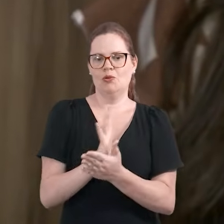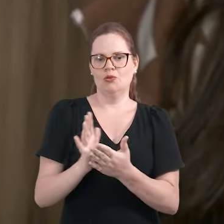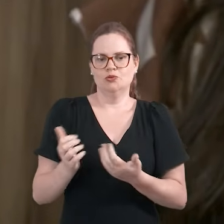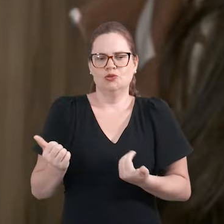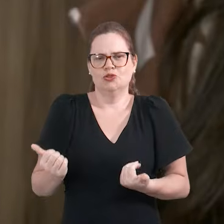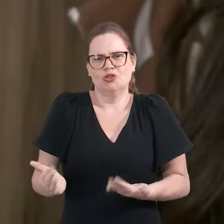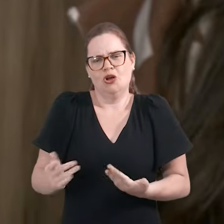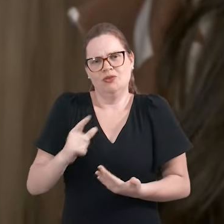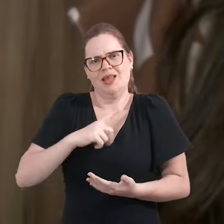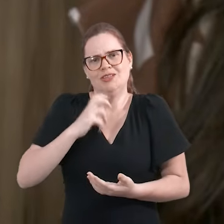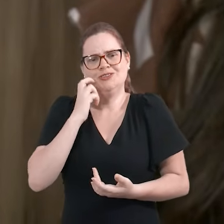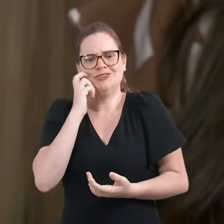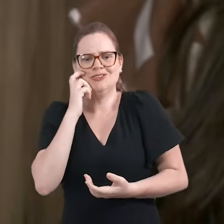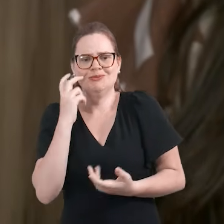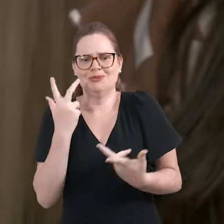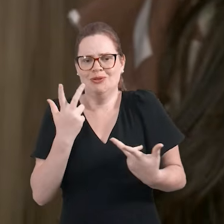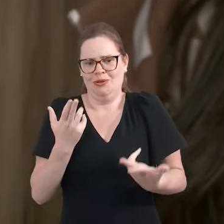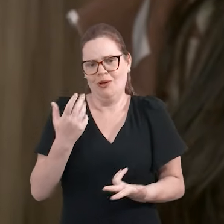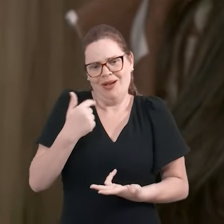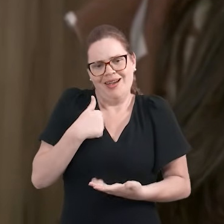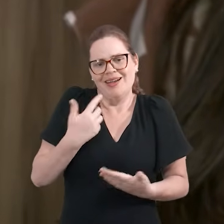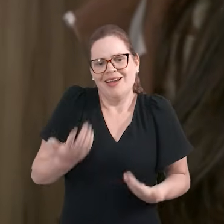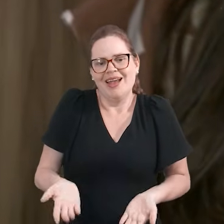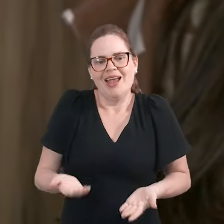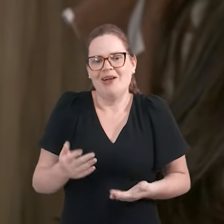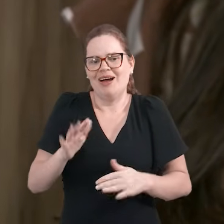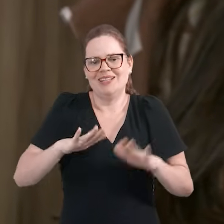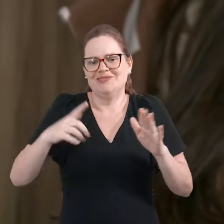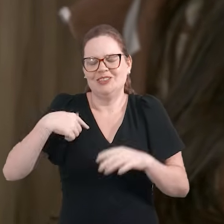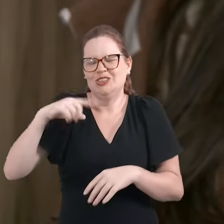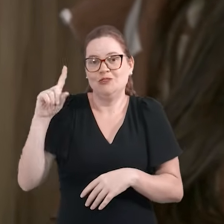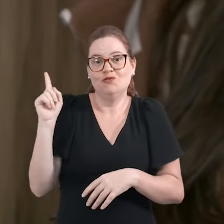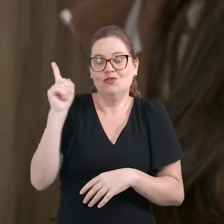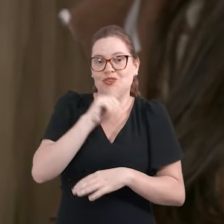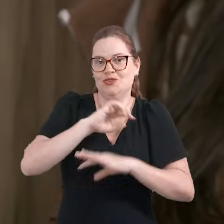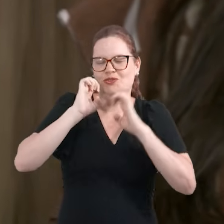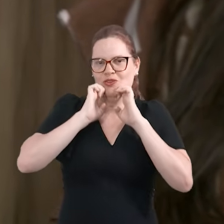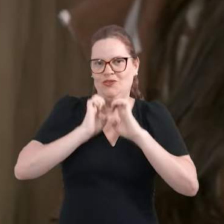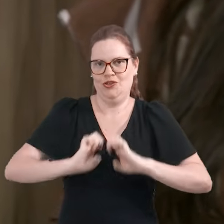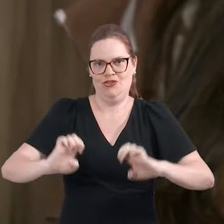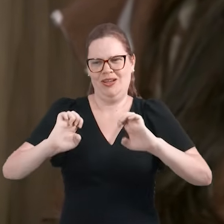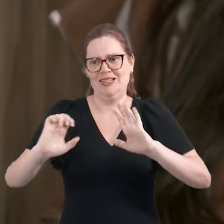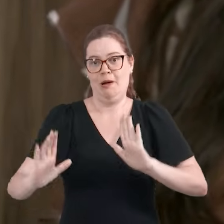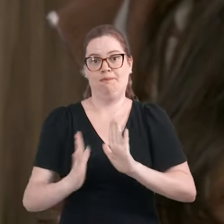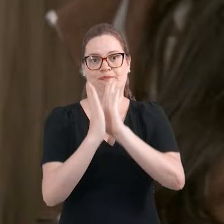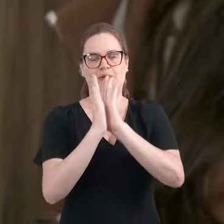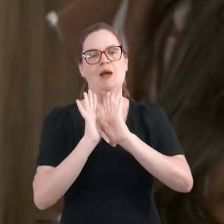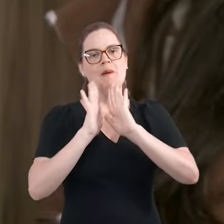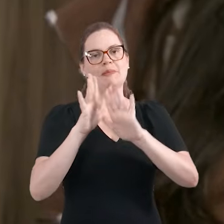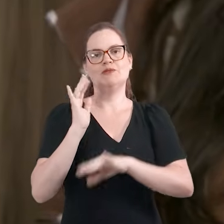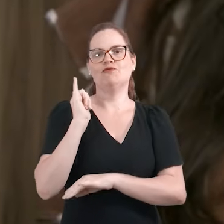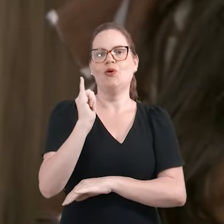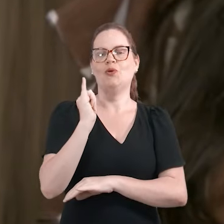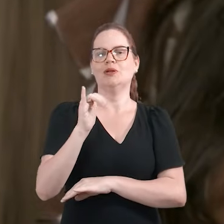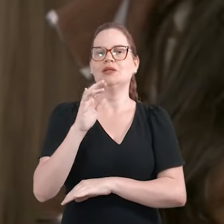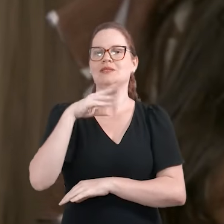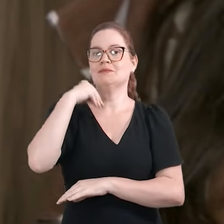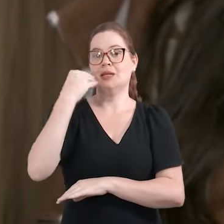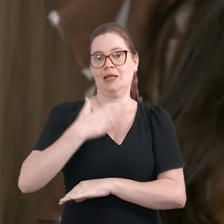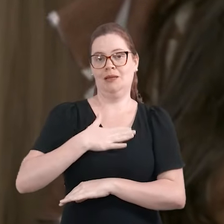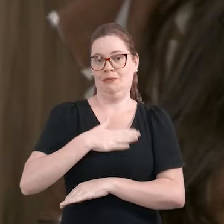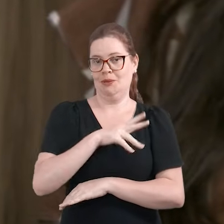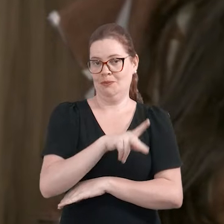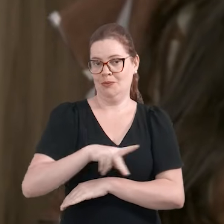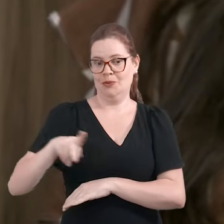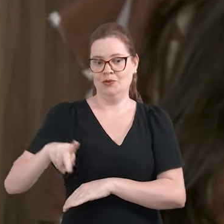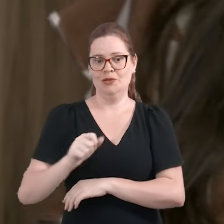son tímidos o les es difícil evangelizar cara a cara. Yo voy a contar la experiencia de una profesora mía que es